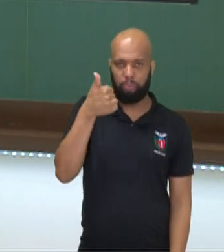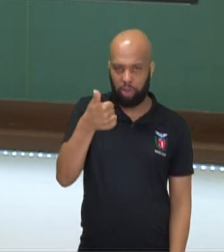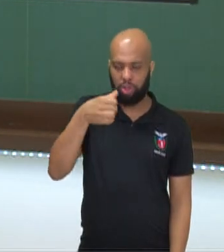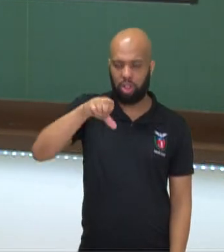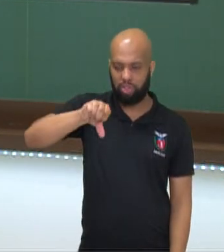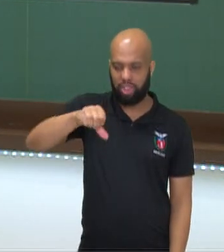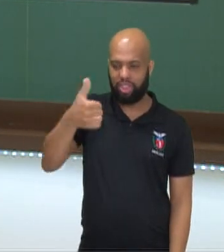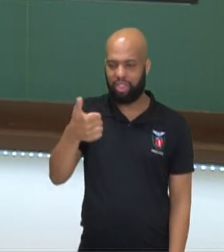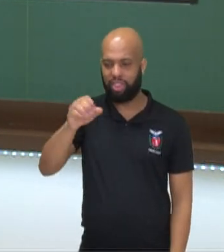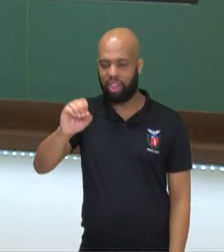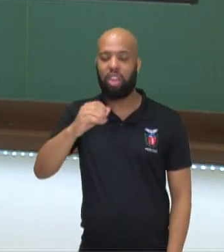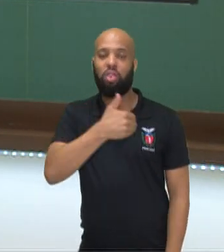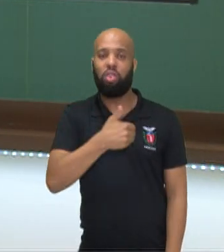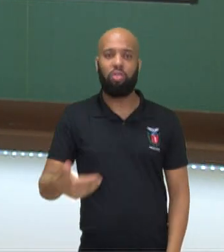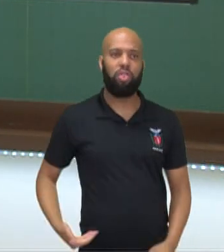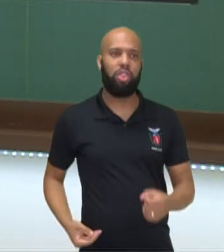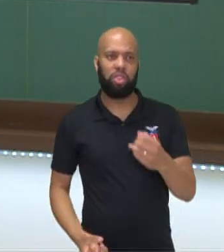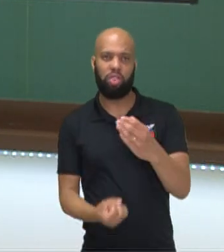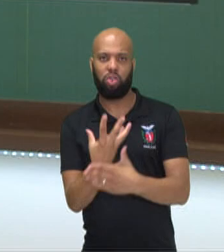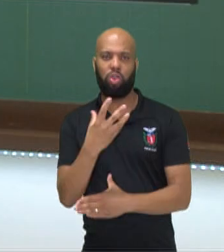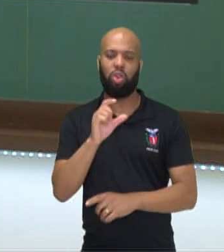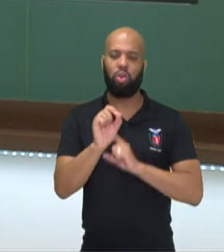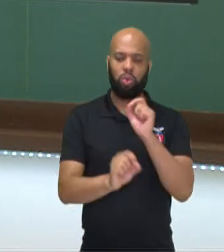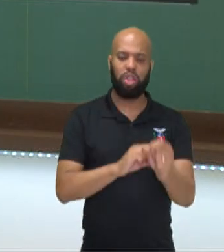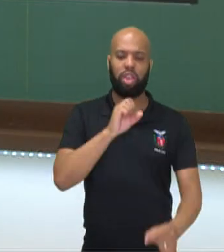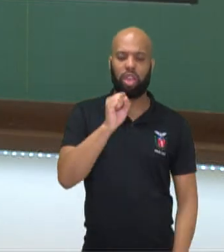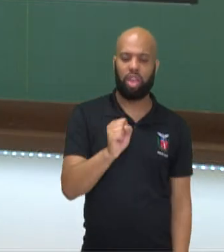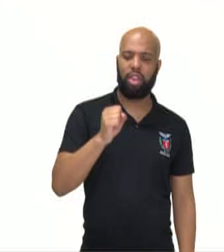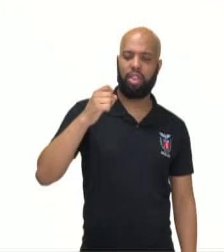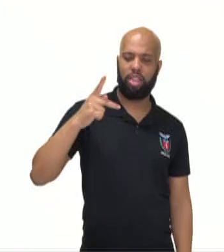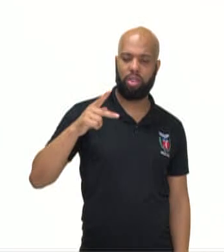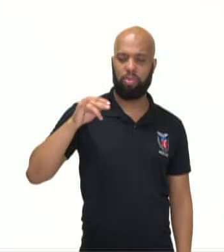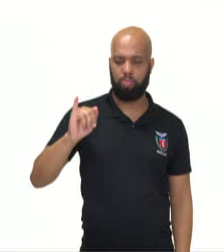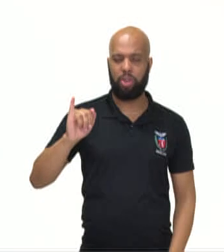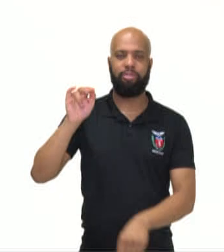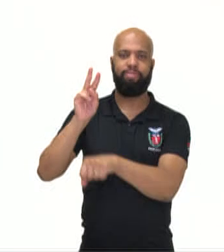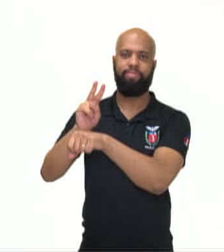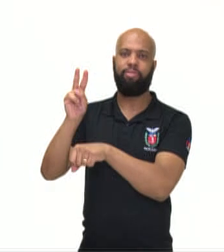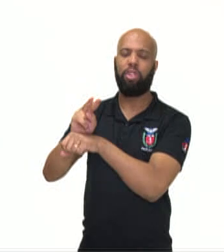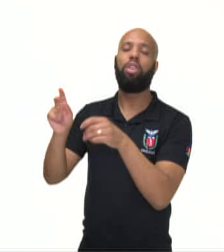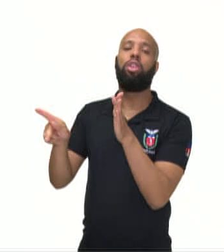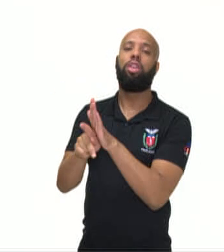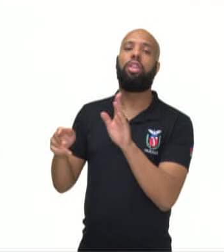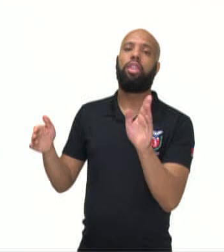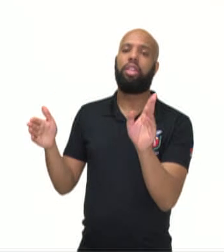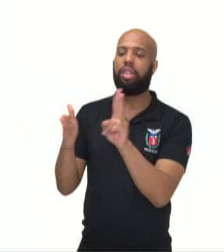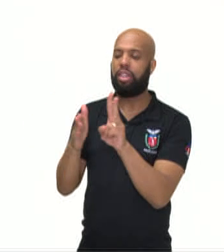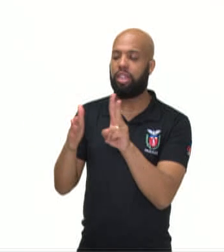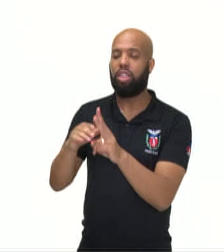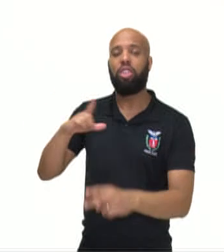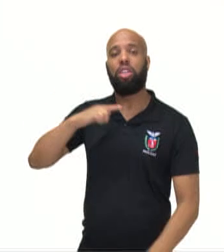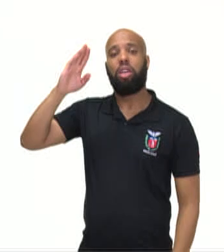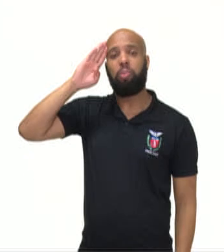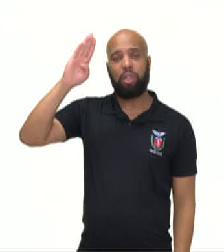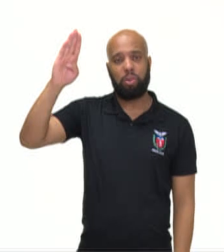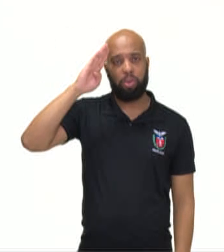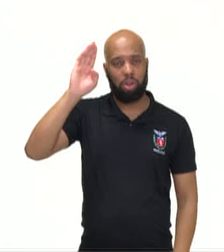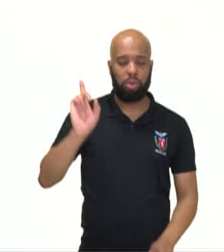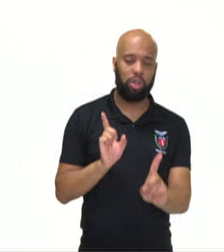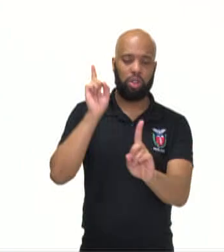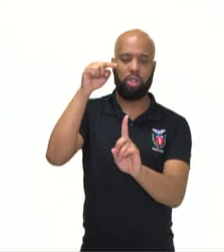1910, o governo criou então o Serviço de Proteção ao Índio, que tinha como principal